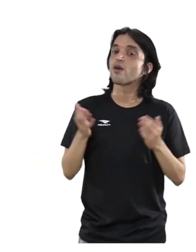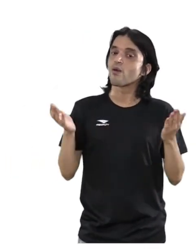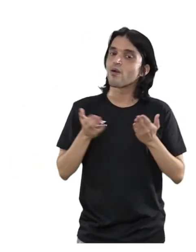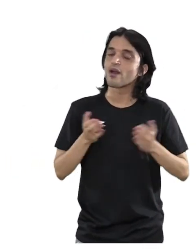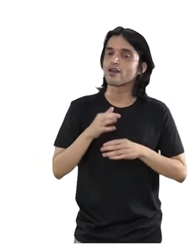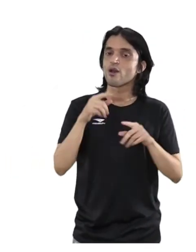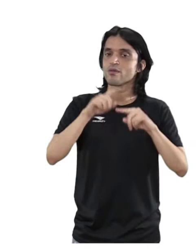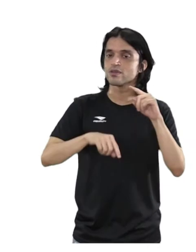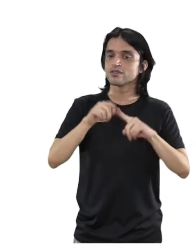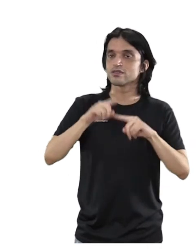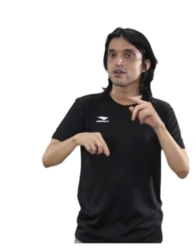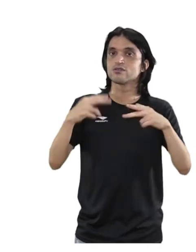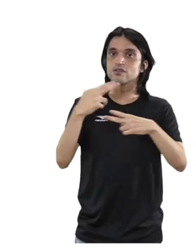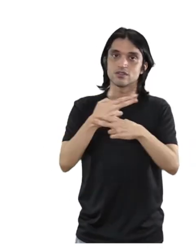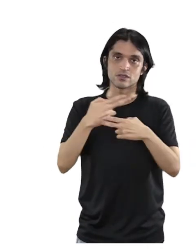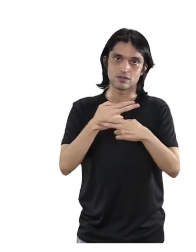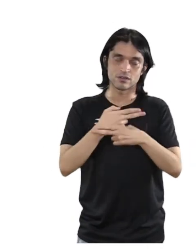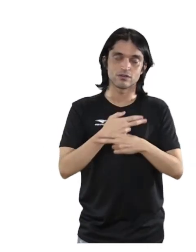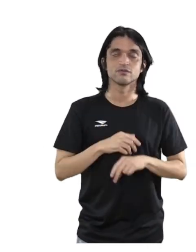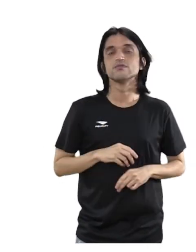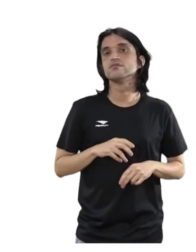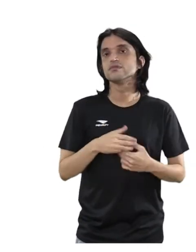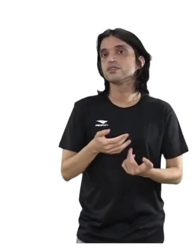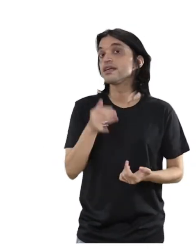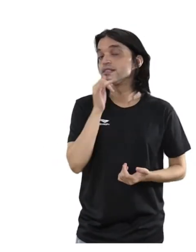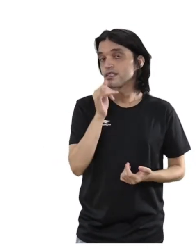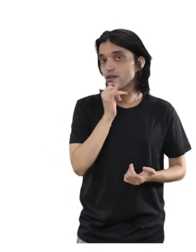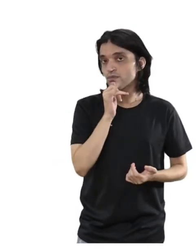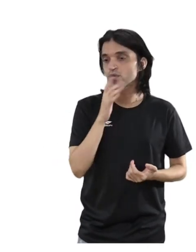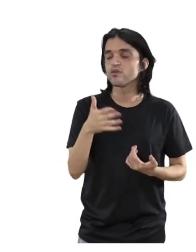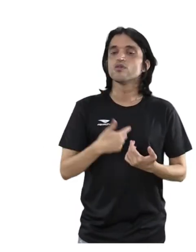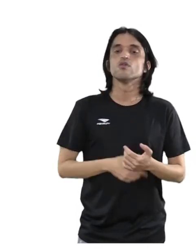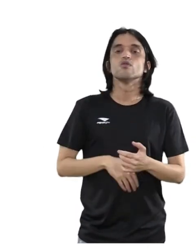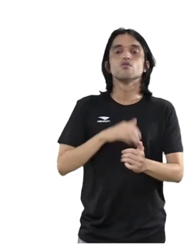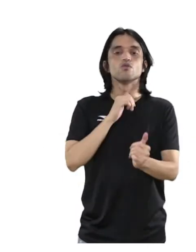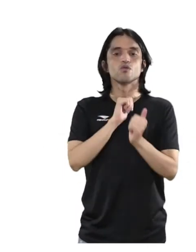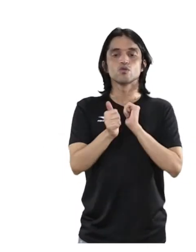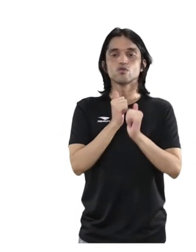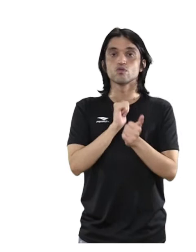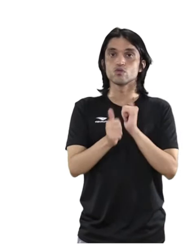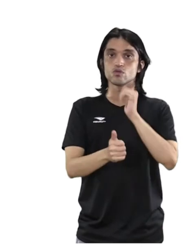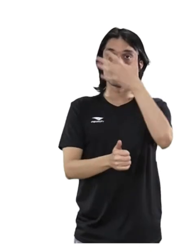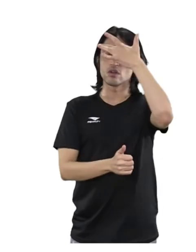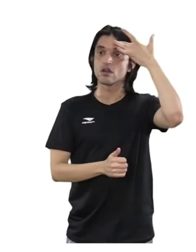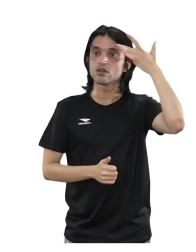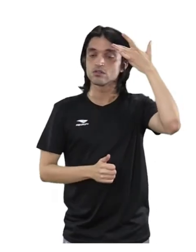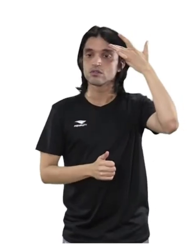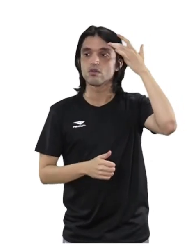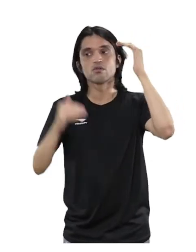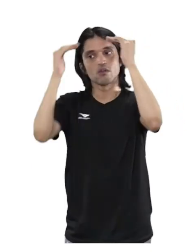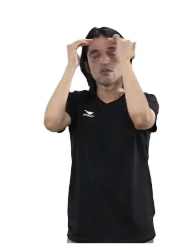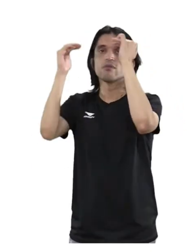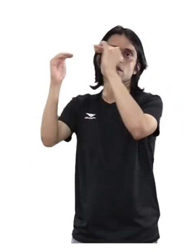conseguem entender. Exemplo, os jogadores obedecem ao juiz da partida.